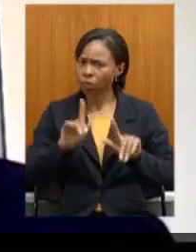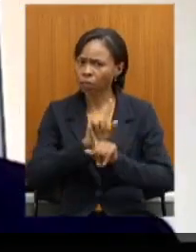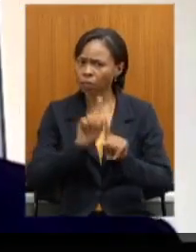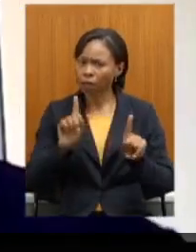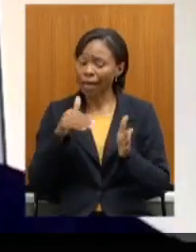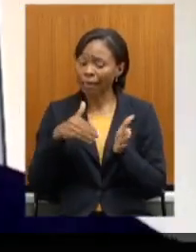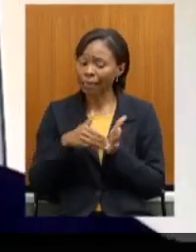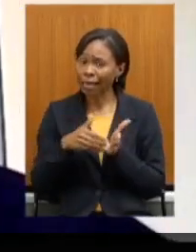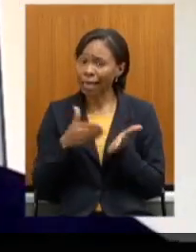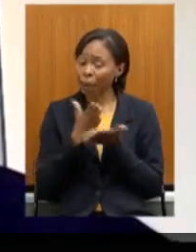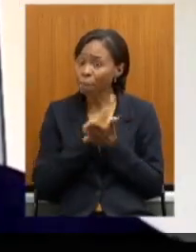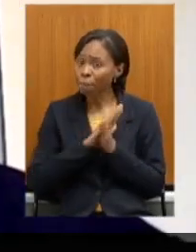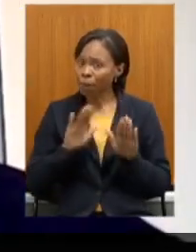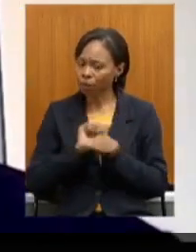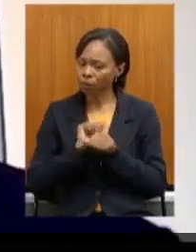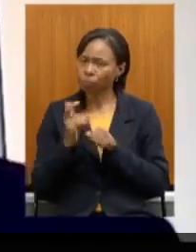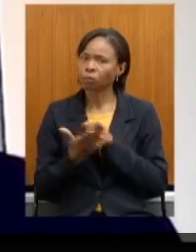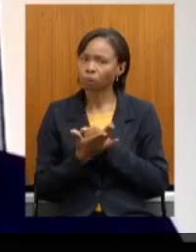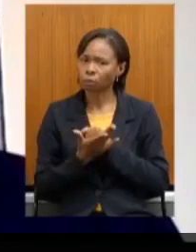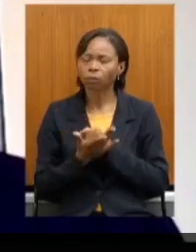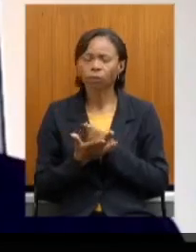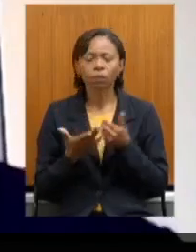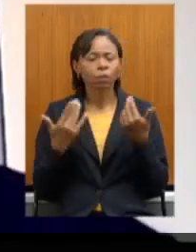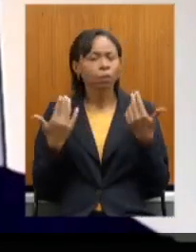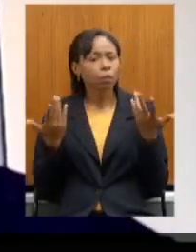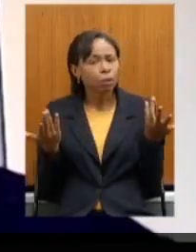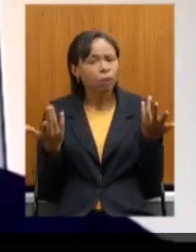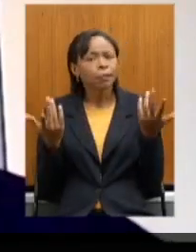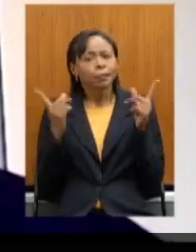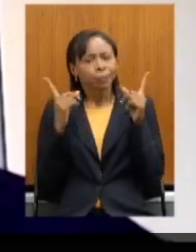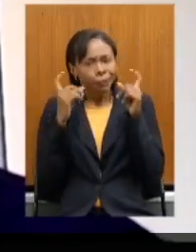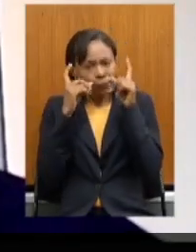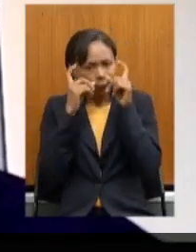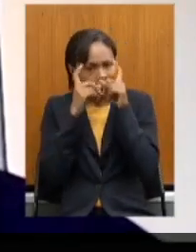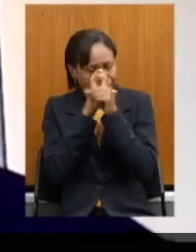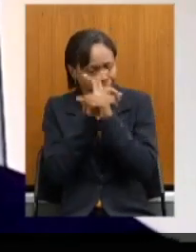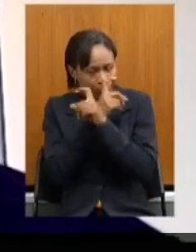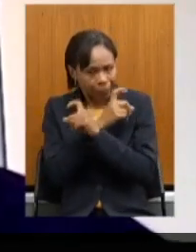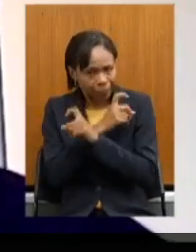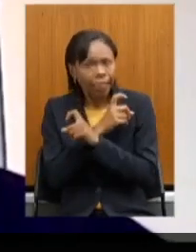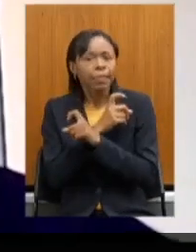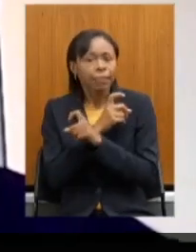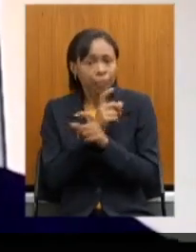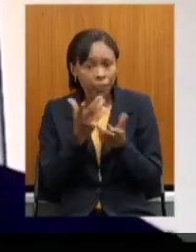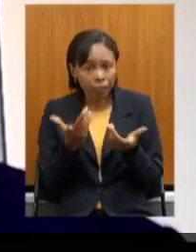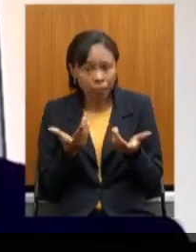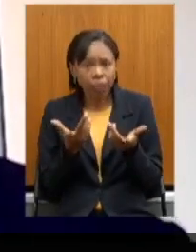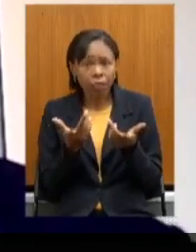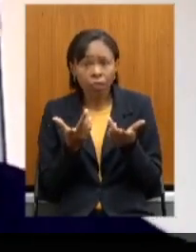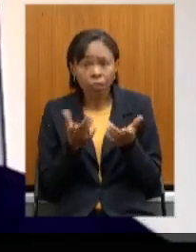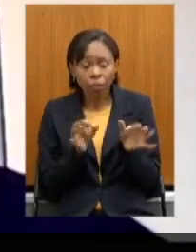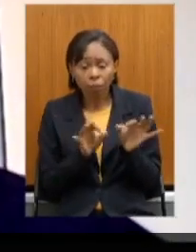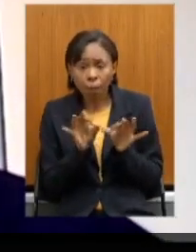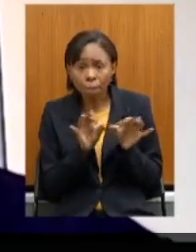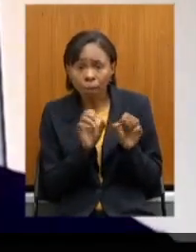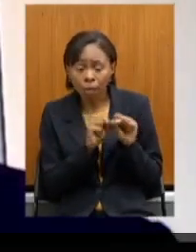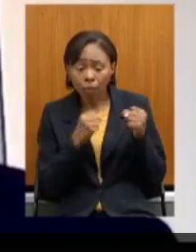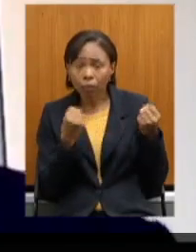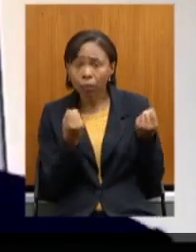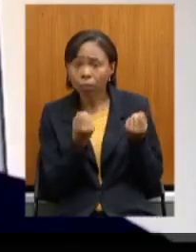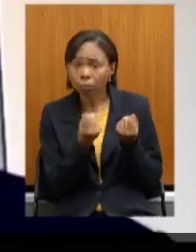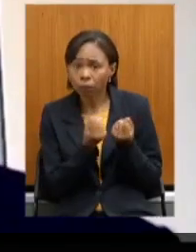perdurar essa pandemia. Há uma dificuldade, senhoras deputadas e deputados, inclusive de se fazer assembleias com